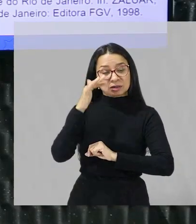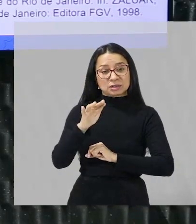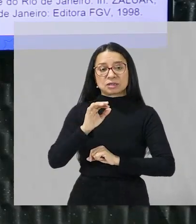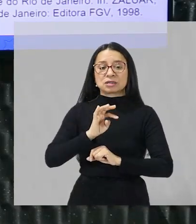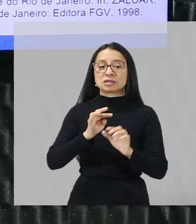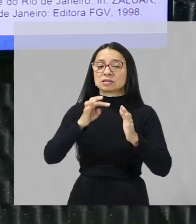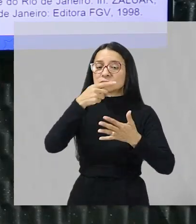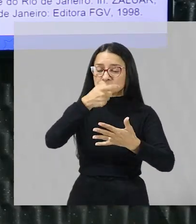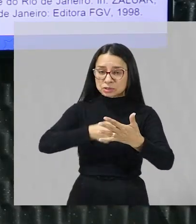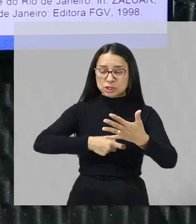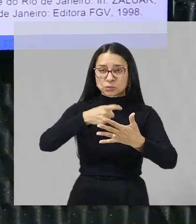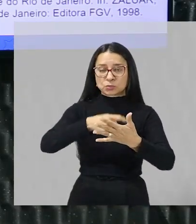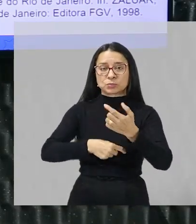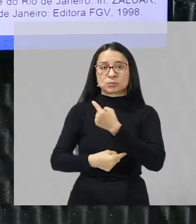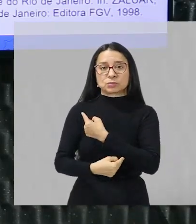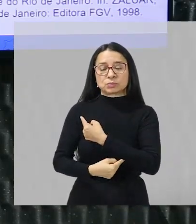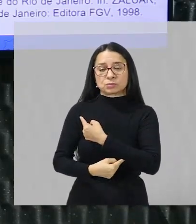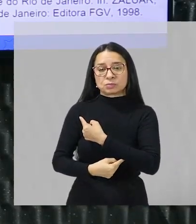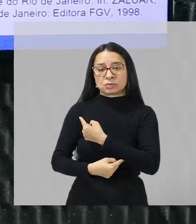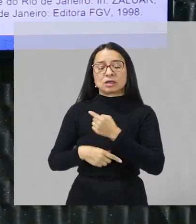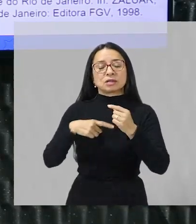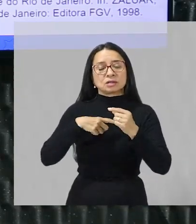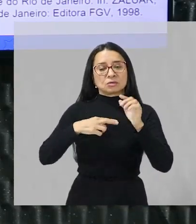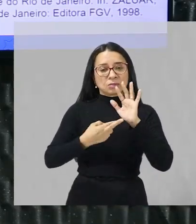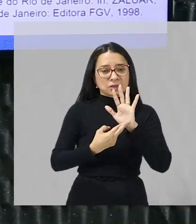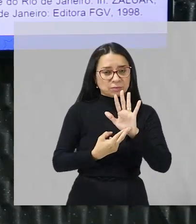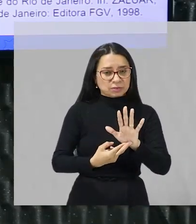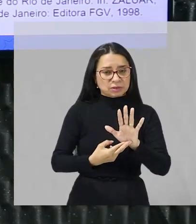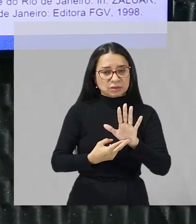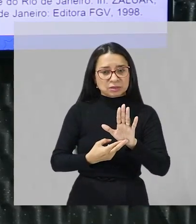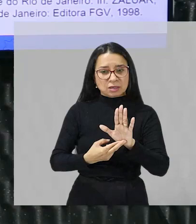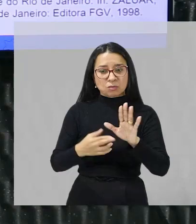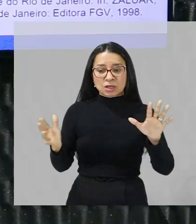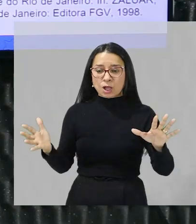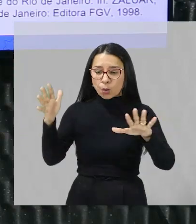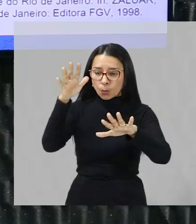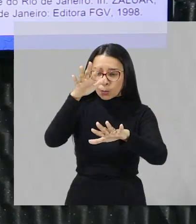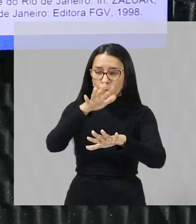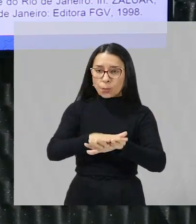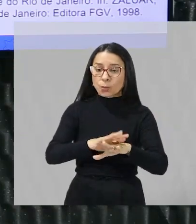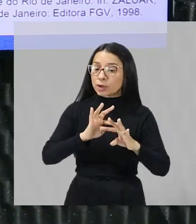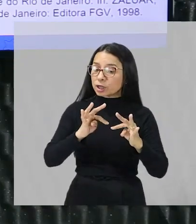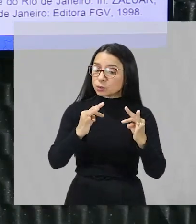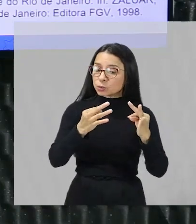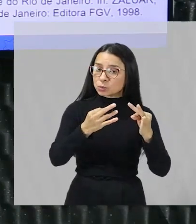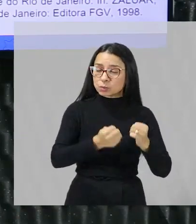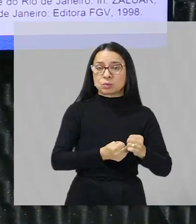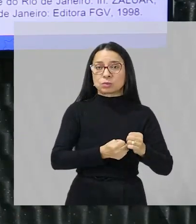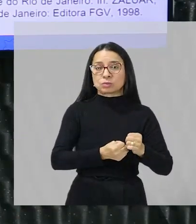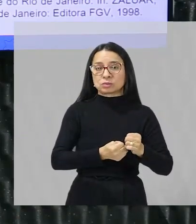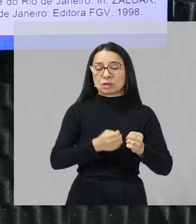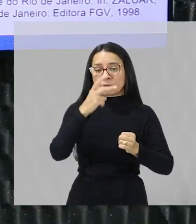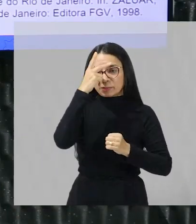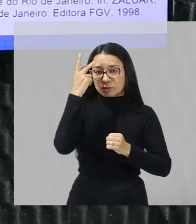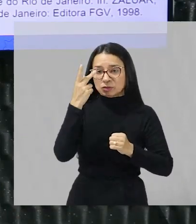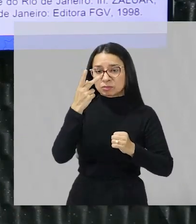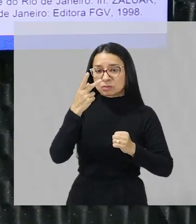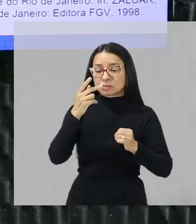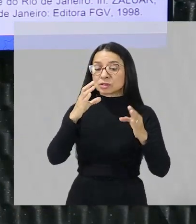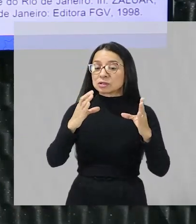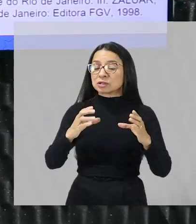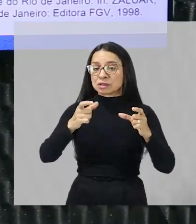sobre a favela, onde coloca todos os moradores, simplesmente por morar na favela, sob o estereótipo de bandidos ou